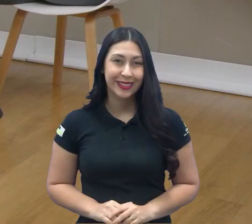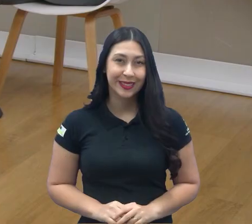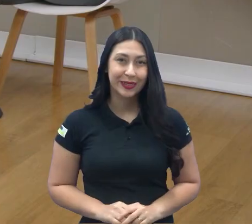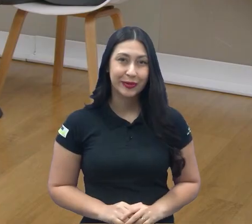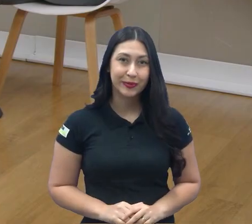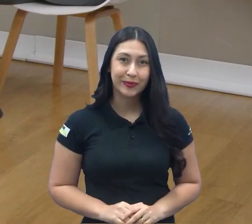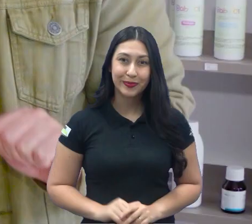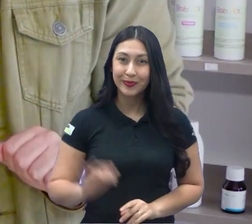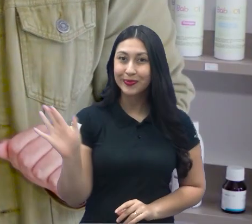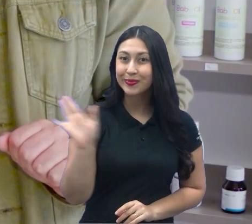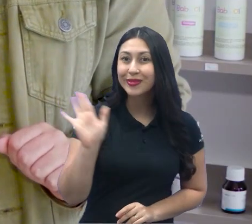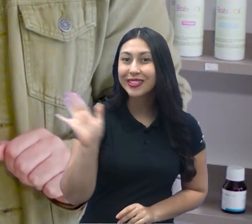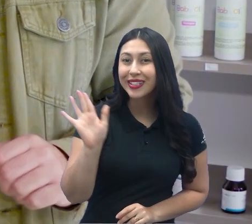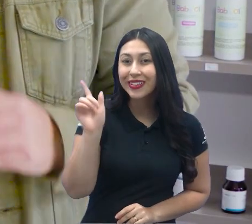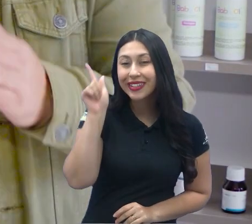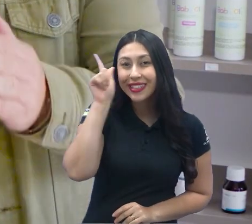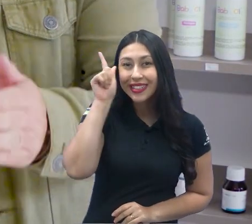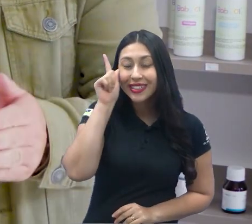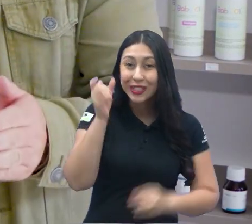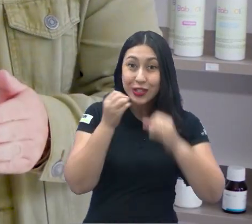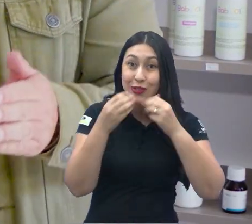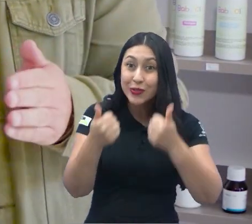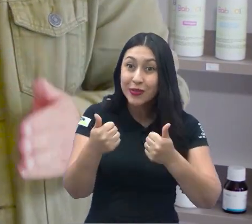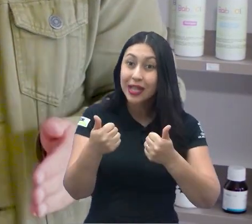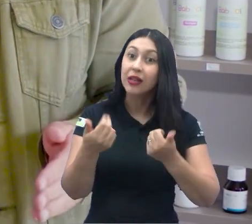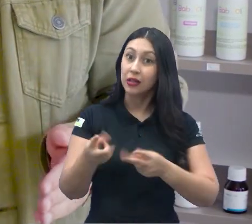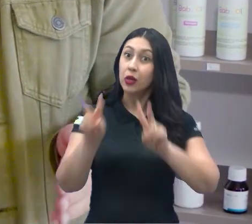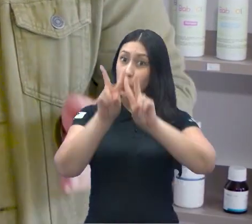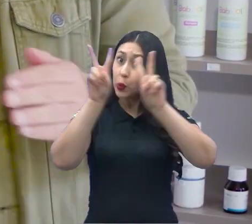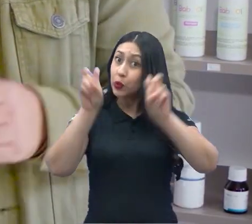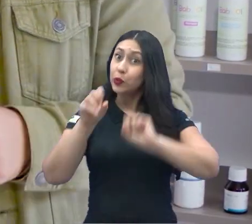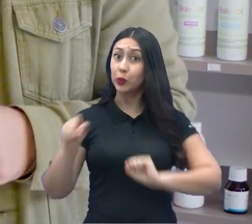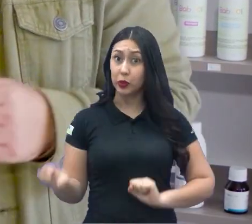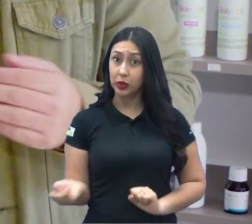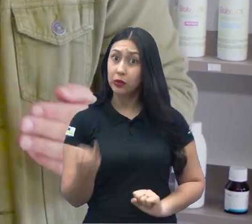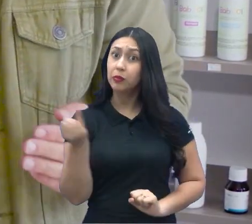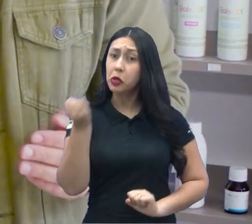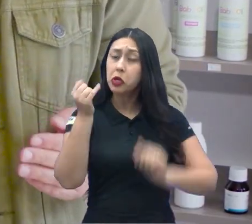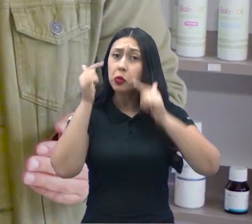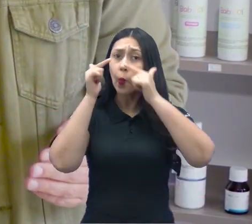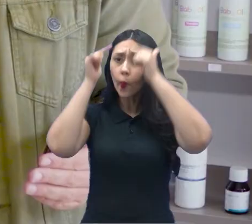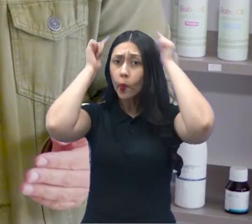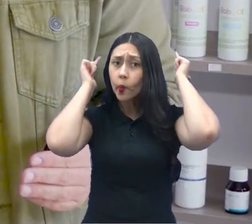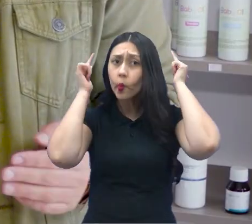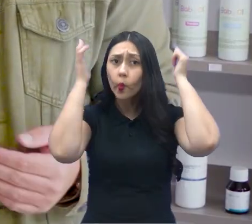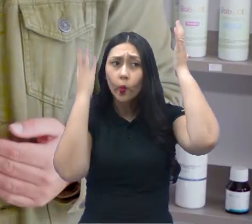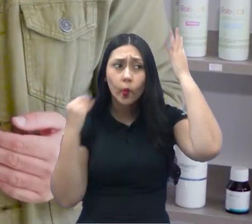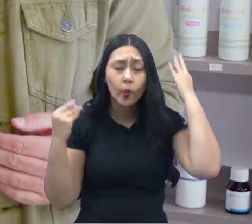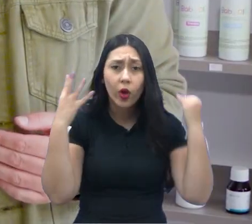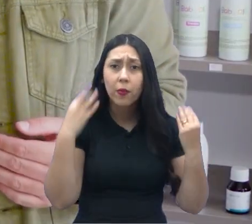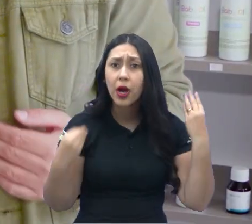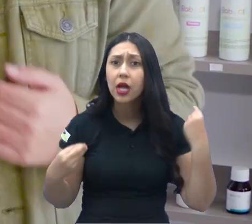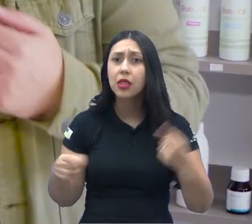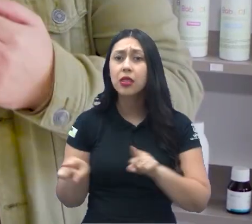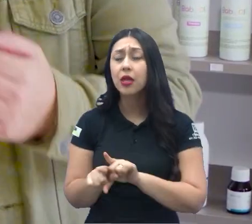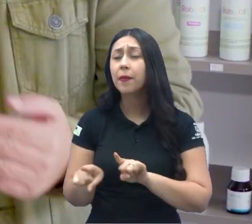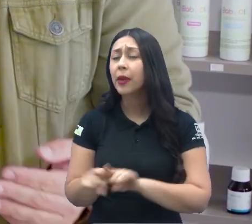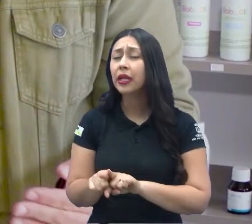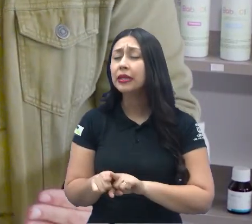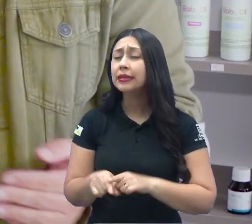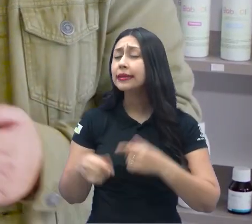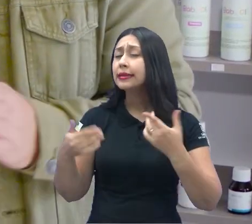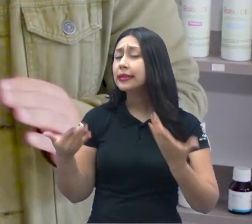Oi, Gi, tudo bem? Olha, assunto importante aí no estúdio, né? Calvície, alopécia. E para a gente saber o que está em alta